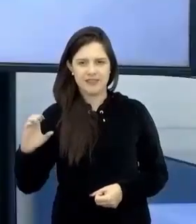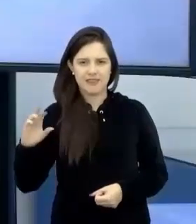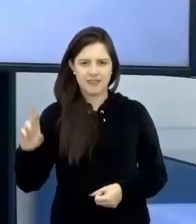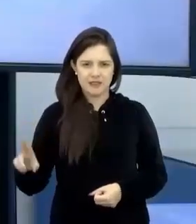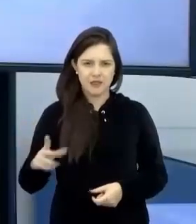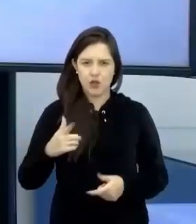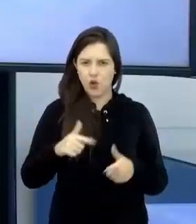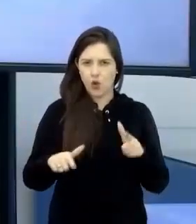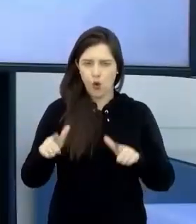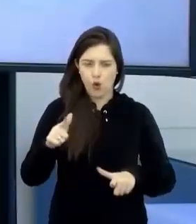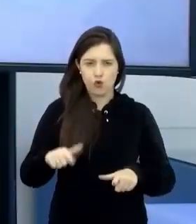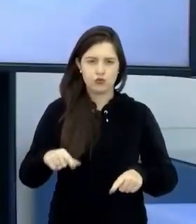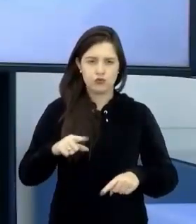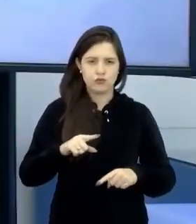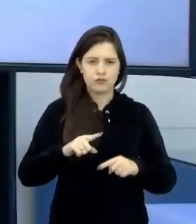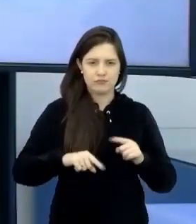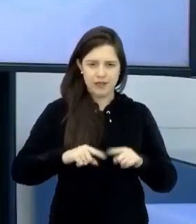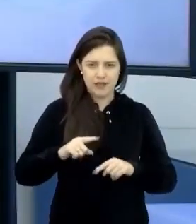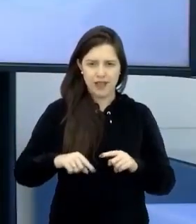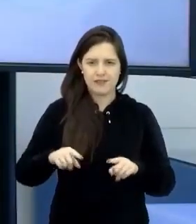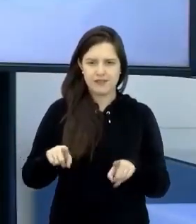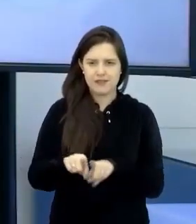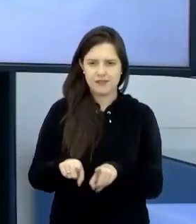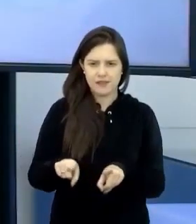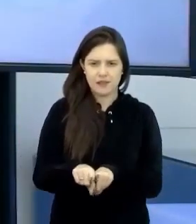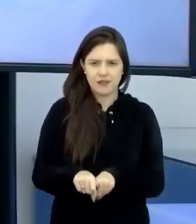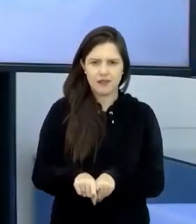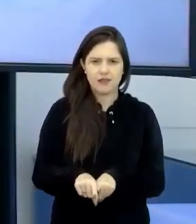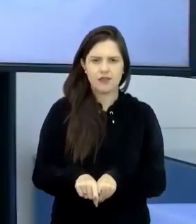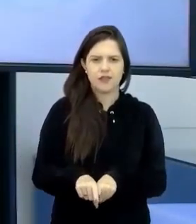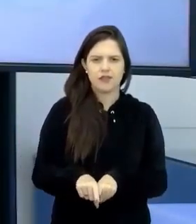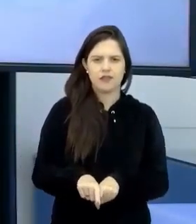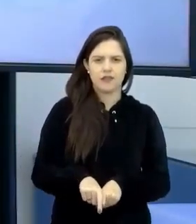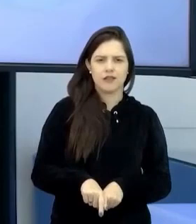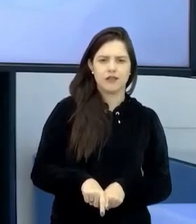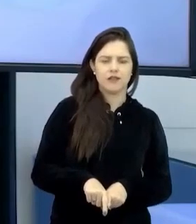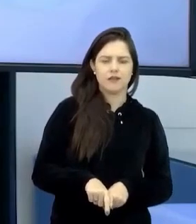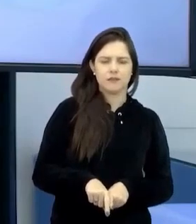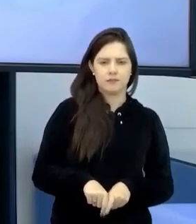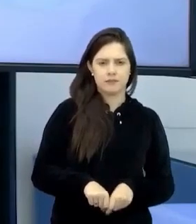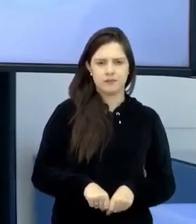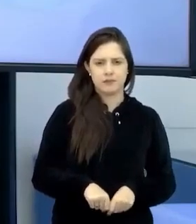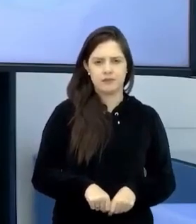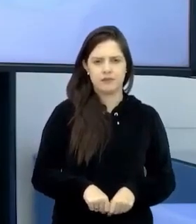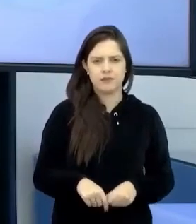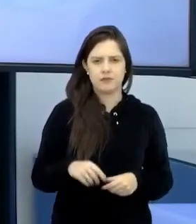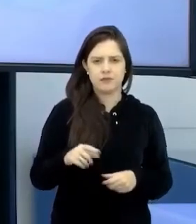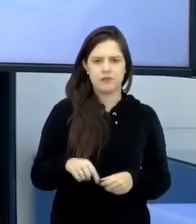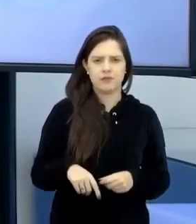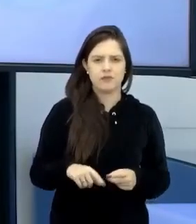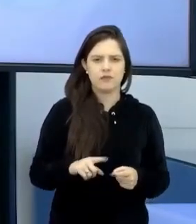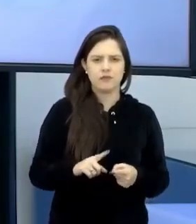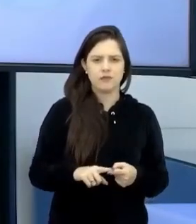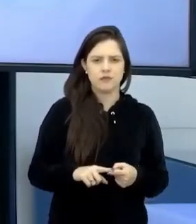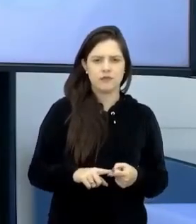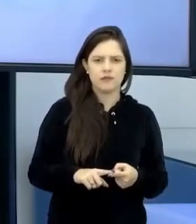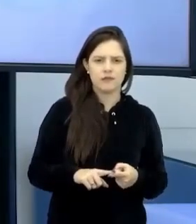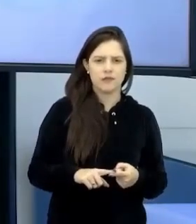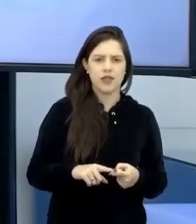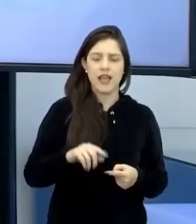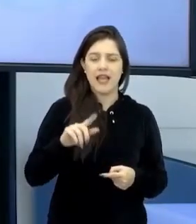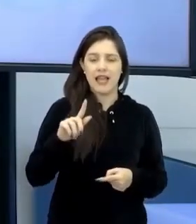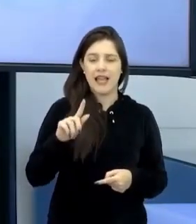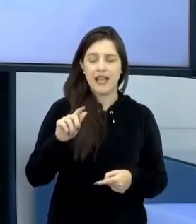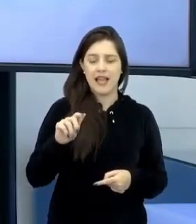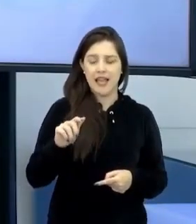ouro e outros metais e pedras preciosas. Então, a presença do mercúrio na água aí, ele pode causar cânceres e